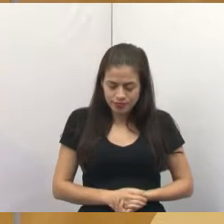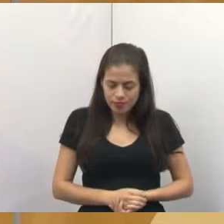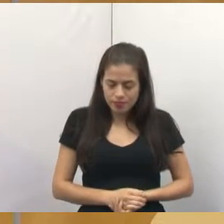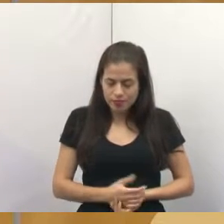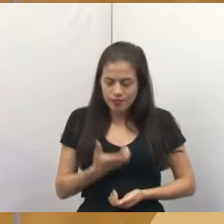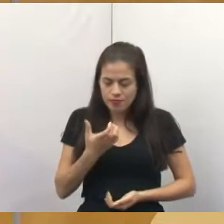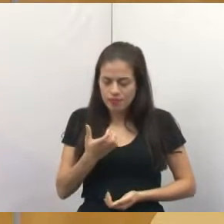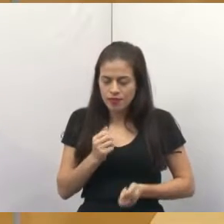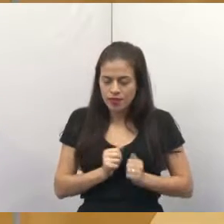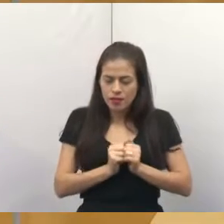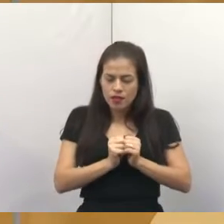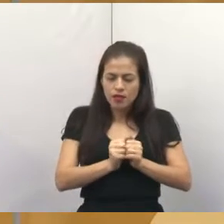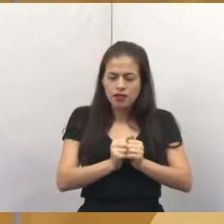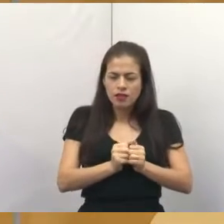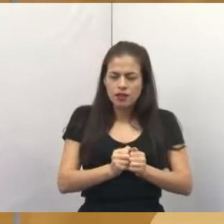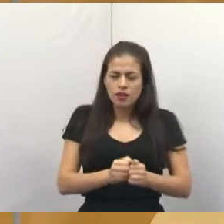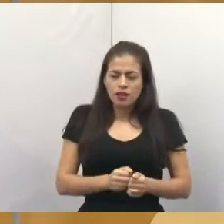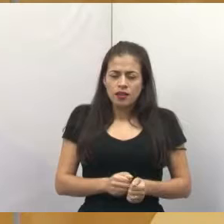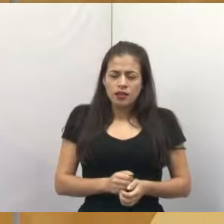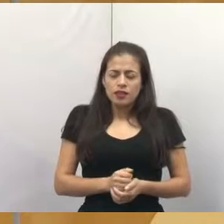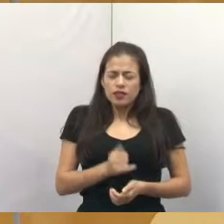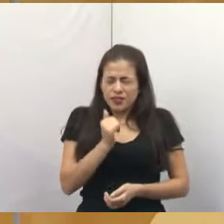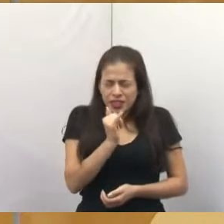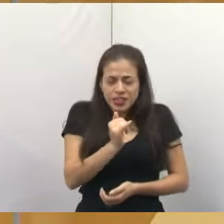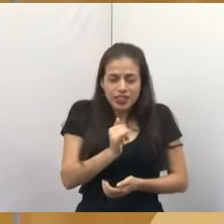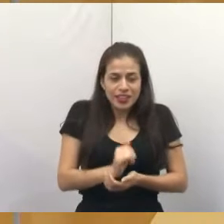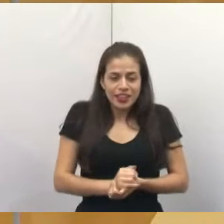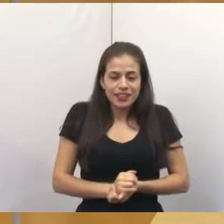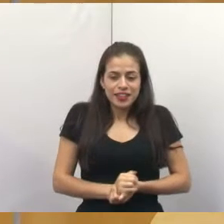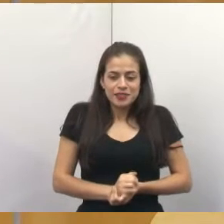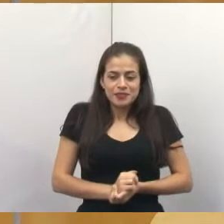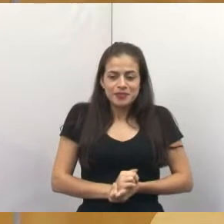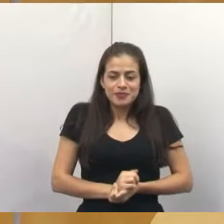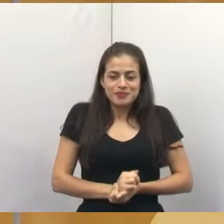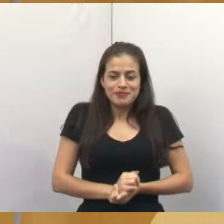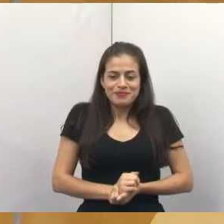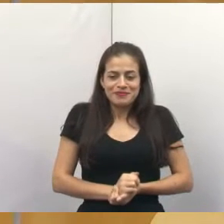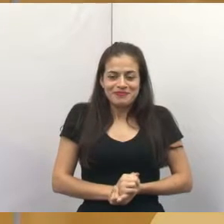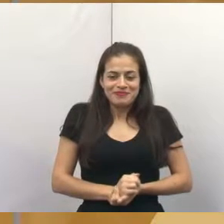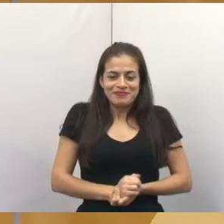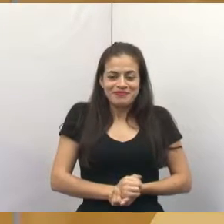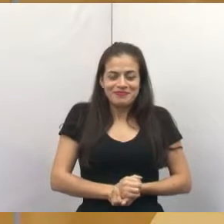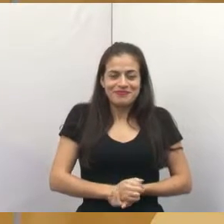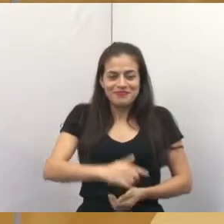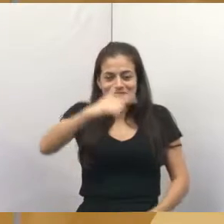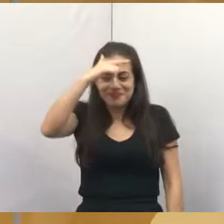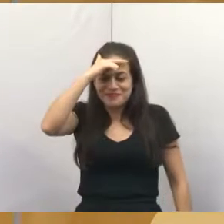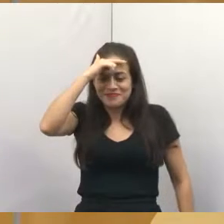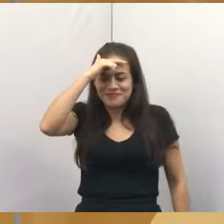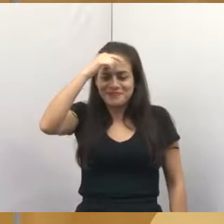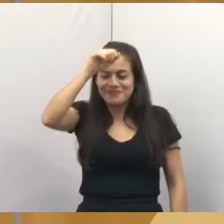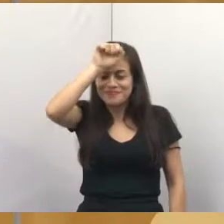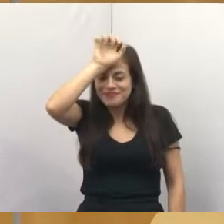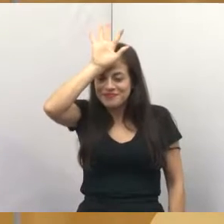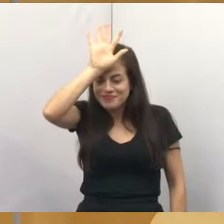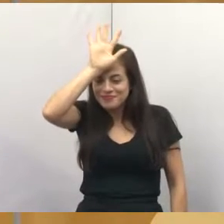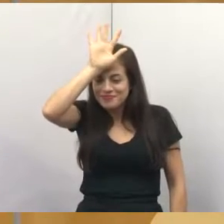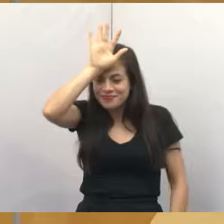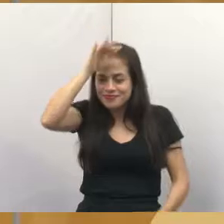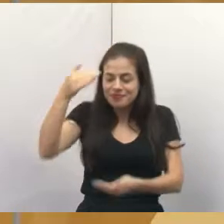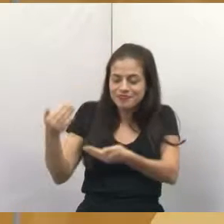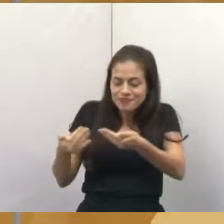vereador Luiz Flávio e Rodrigo Salomão, e aqui falo em nome